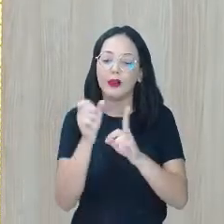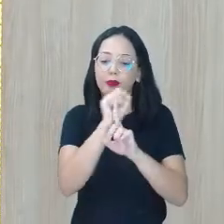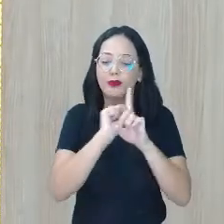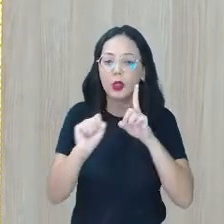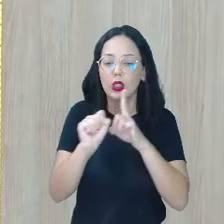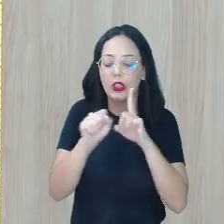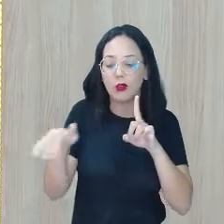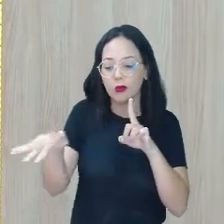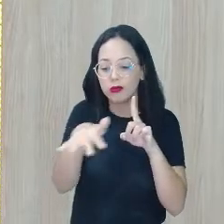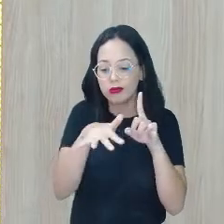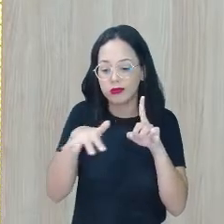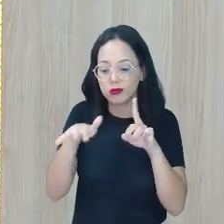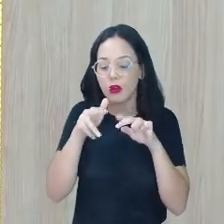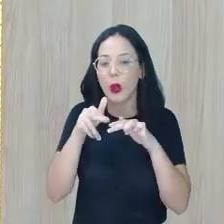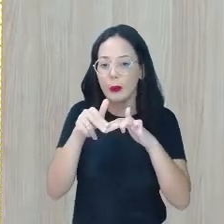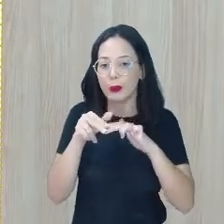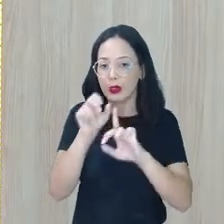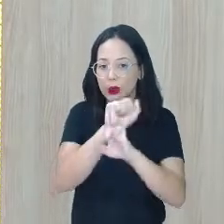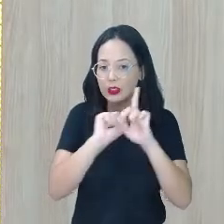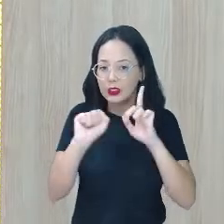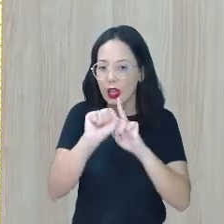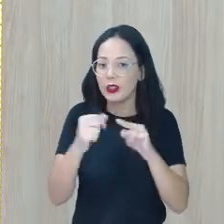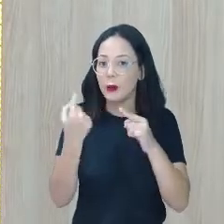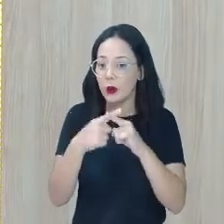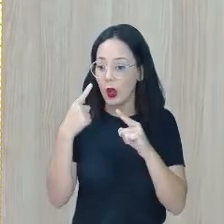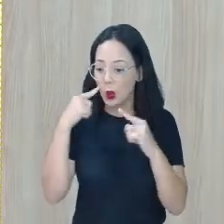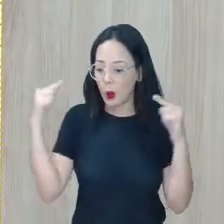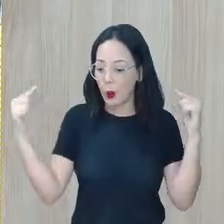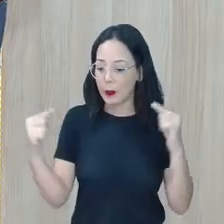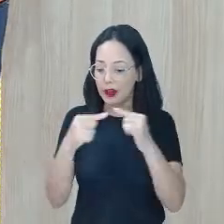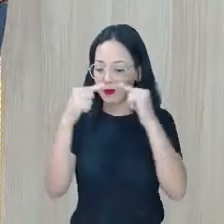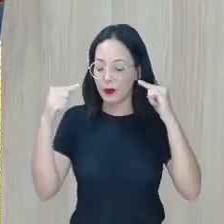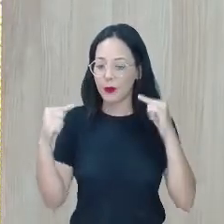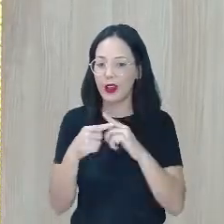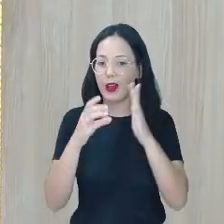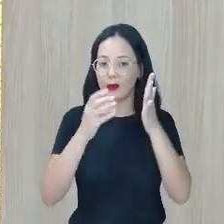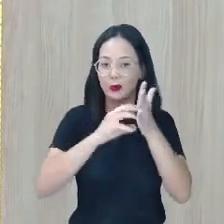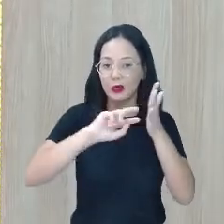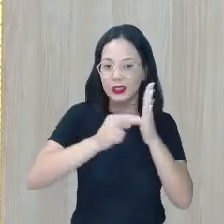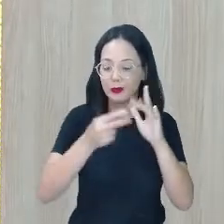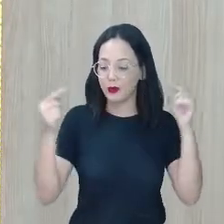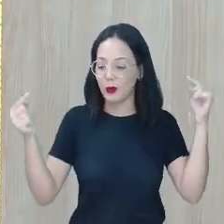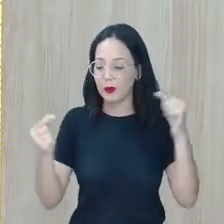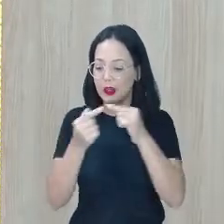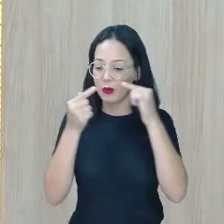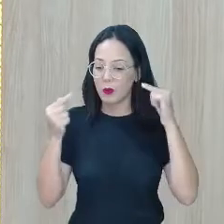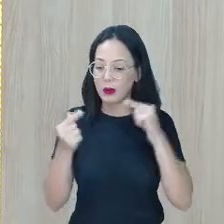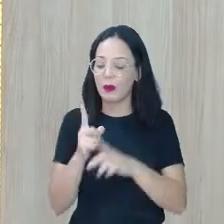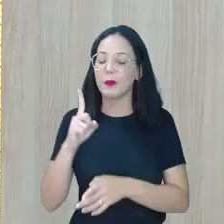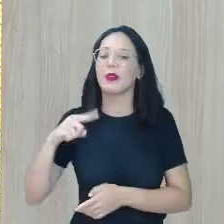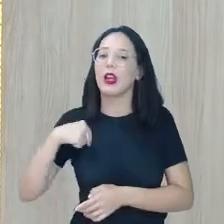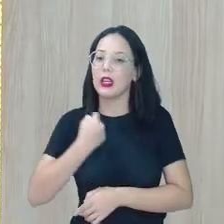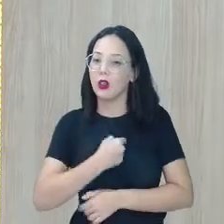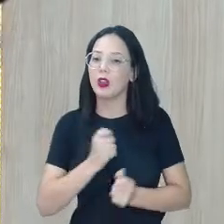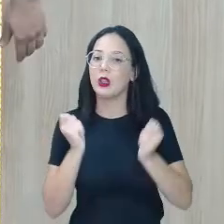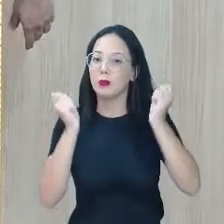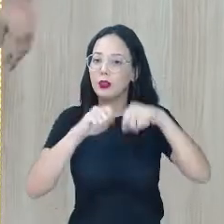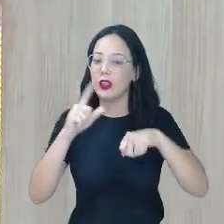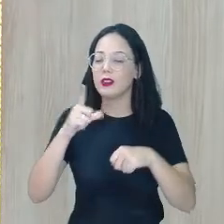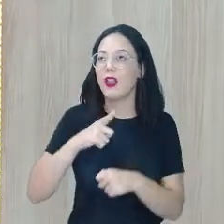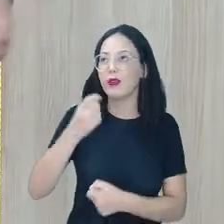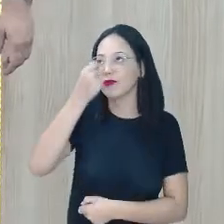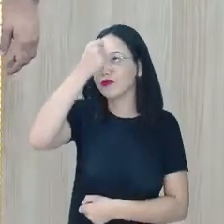sociedade. Então, eles combinavam esses símbolos, né, para que a gente pudesse, né, ter ideias